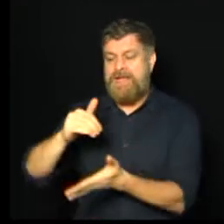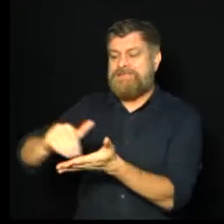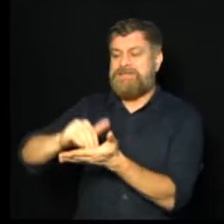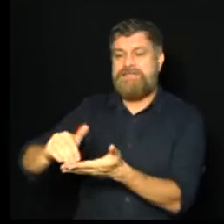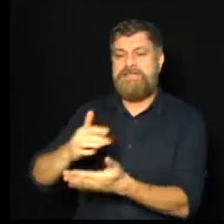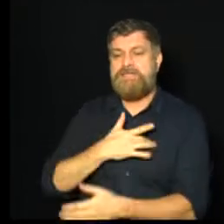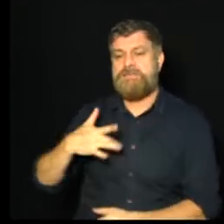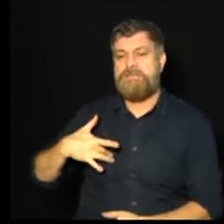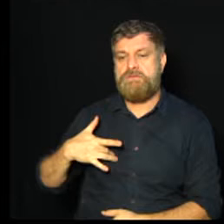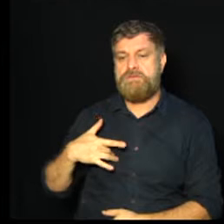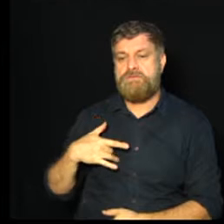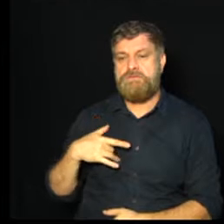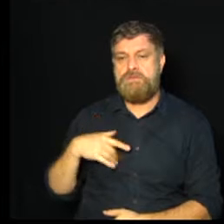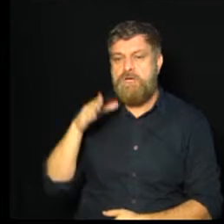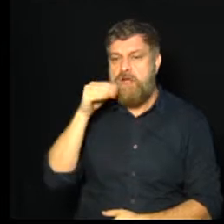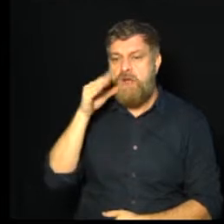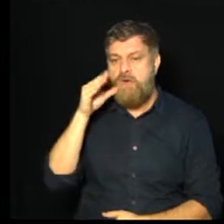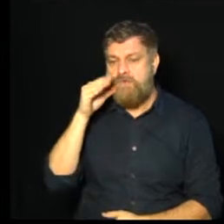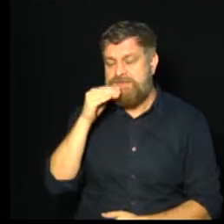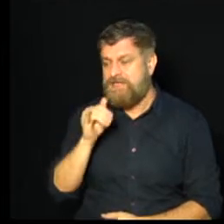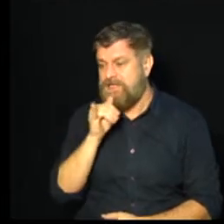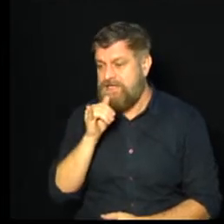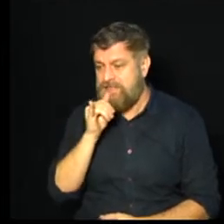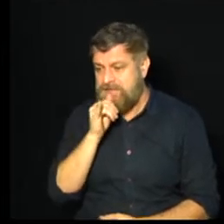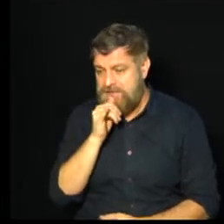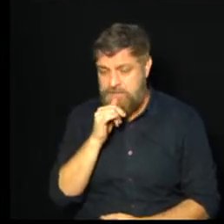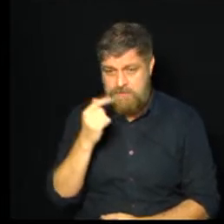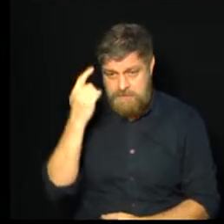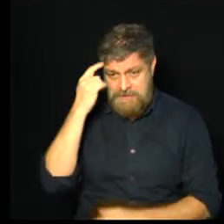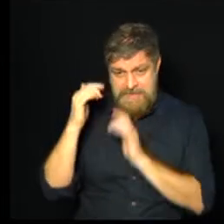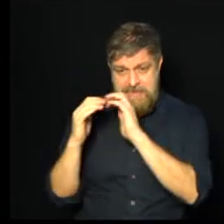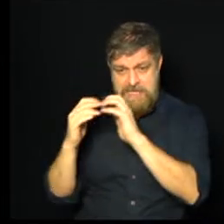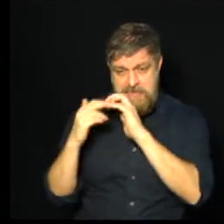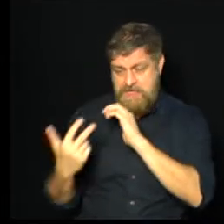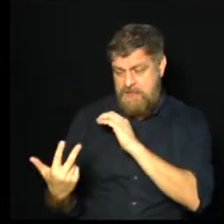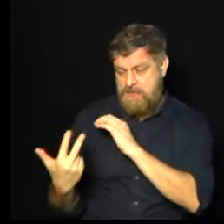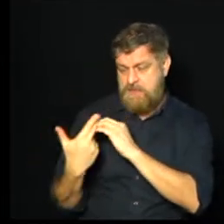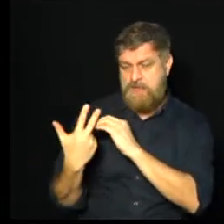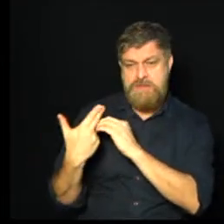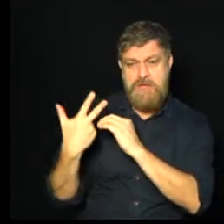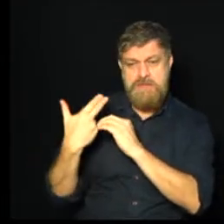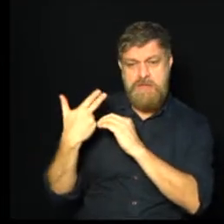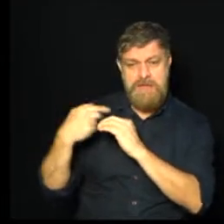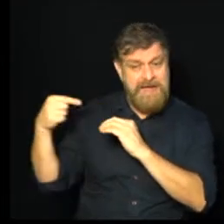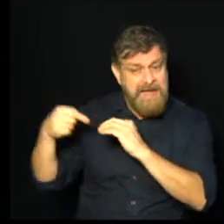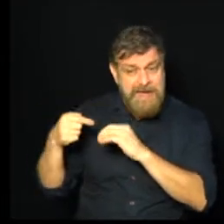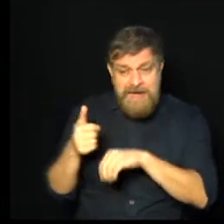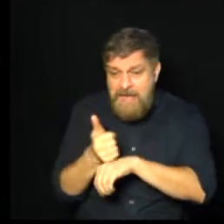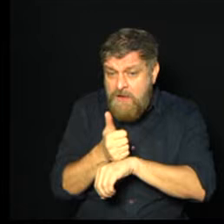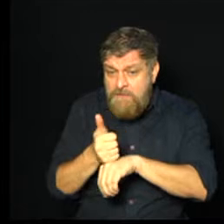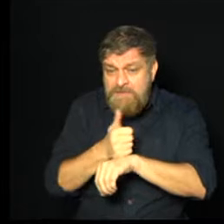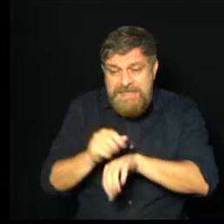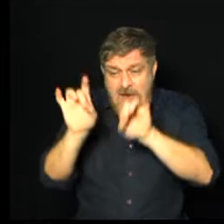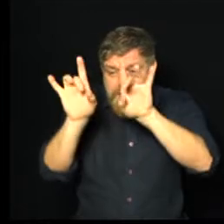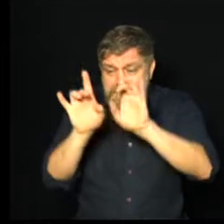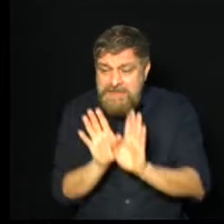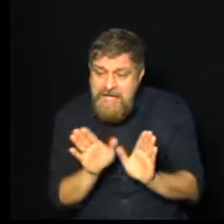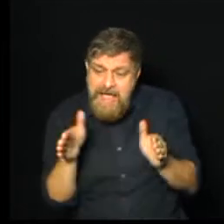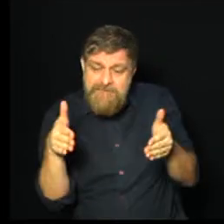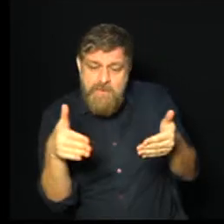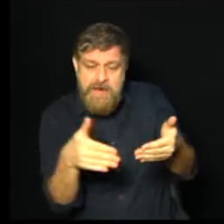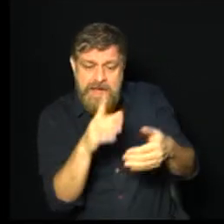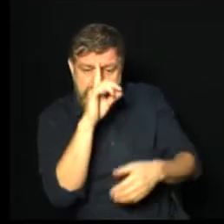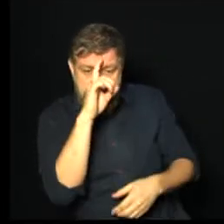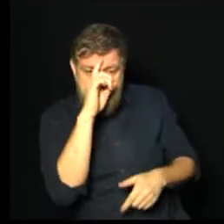Saúde neurocirurgiões, cirurgiões especializados, que eles têm uma função especificamente dentro da área hospitalar. Então, esse é